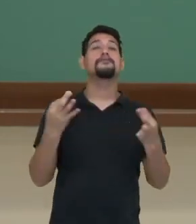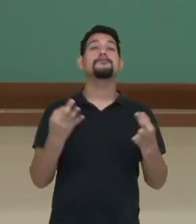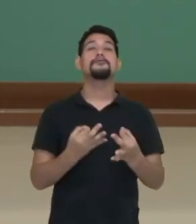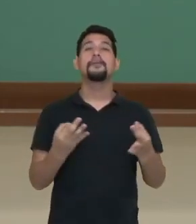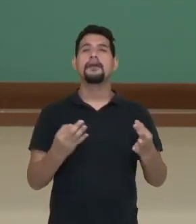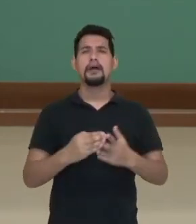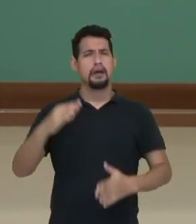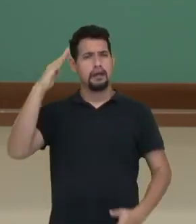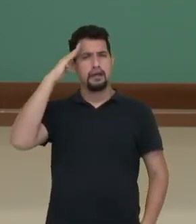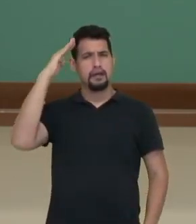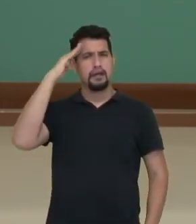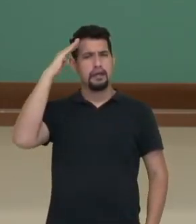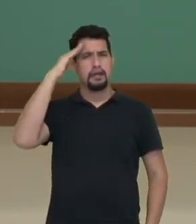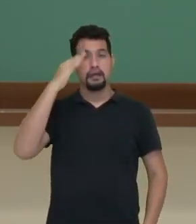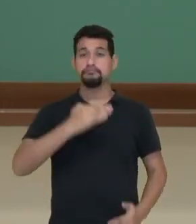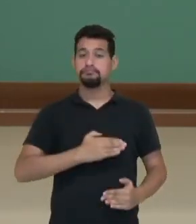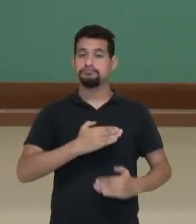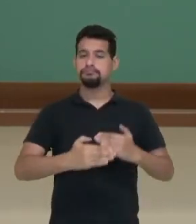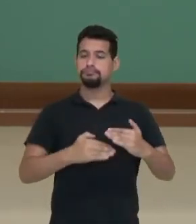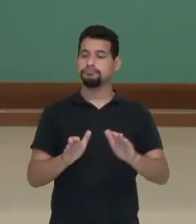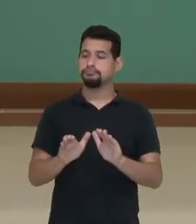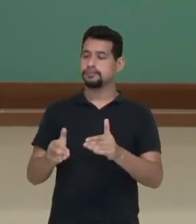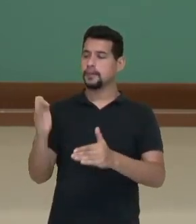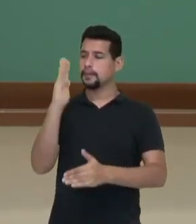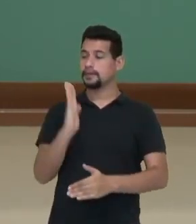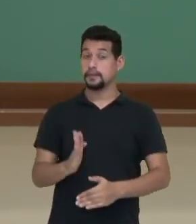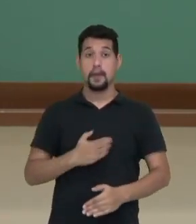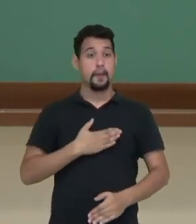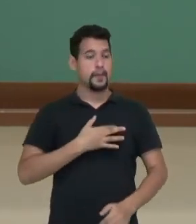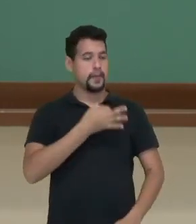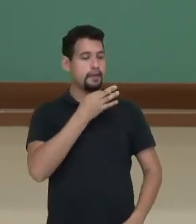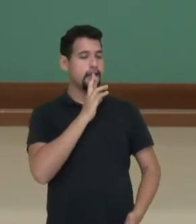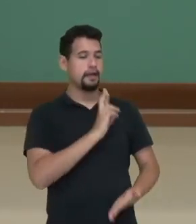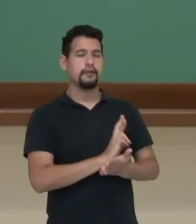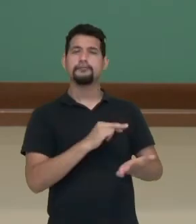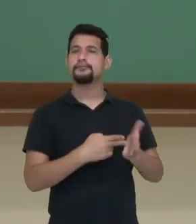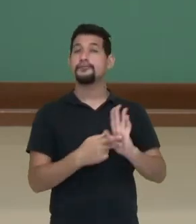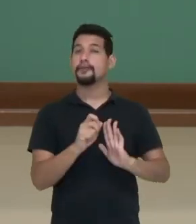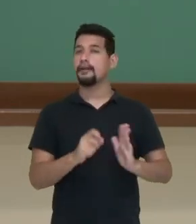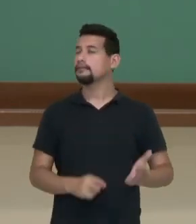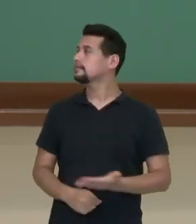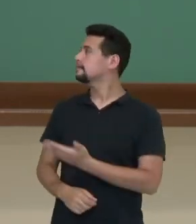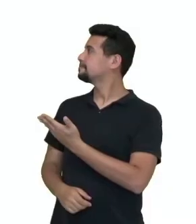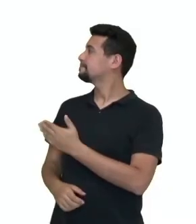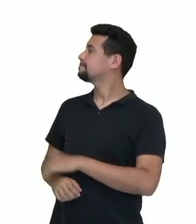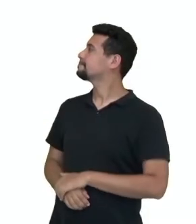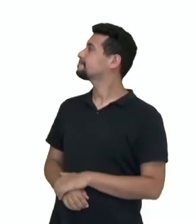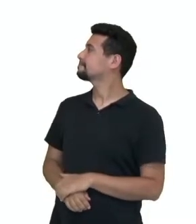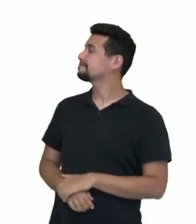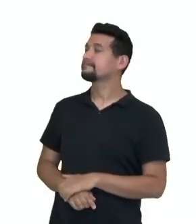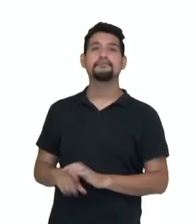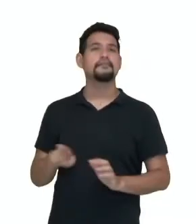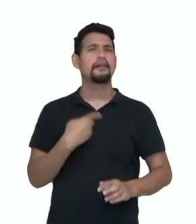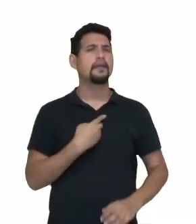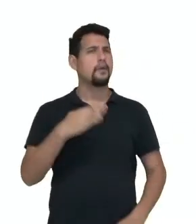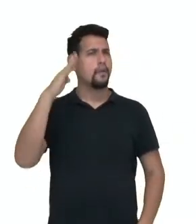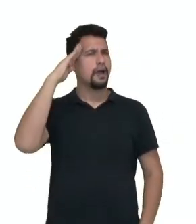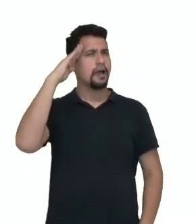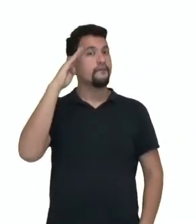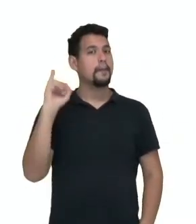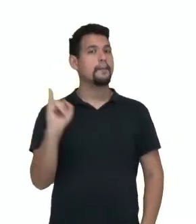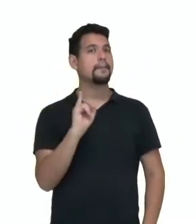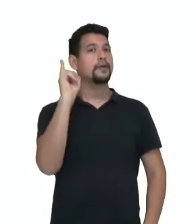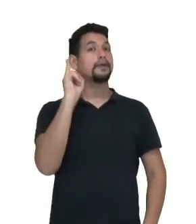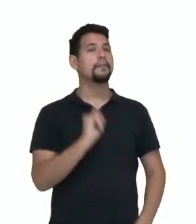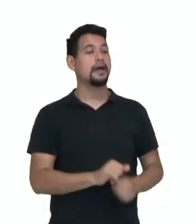do Exército no período imperial brasileiro? Minha sugestão de resposta é essa. Podemos concluir que o Exército foi fundamental